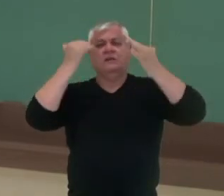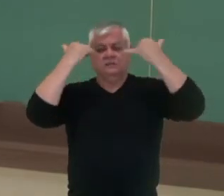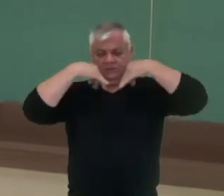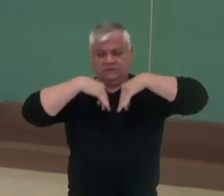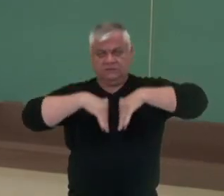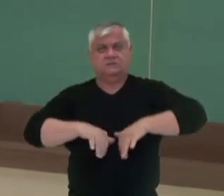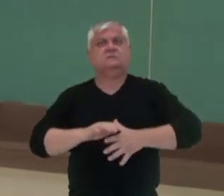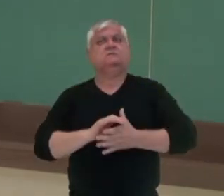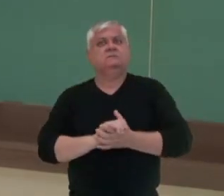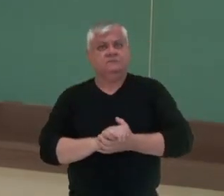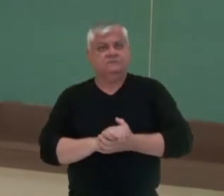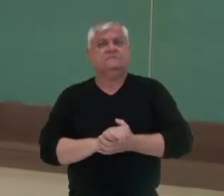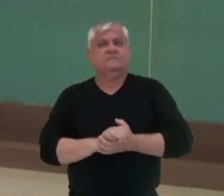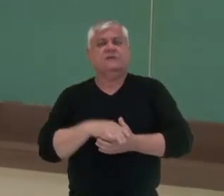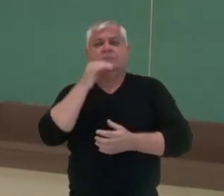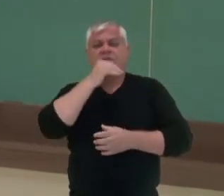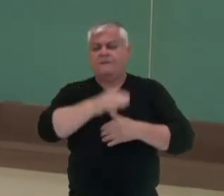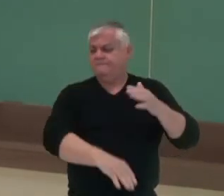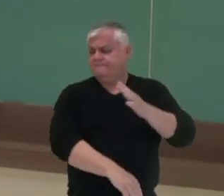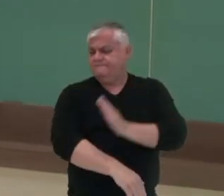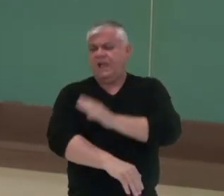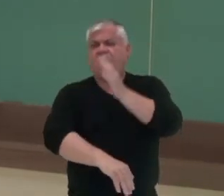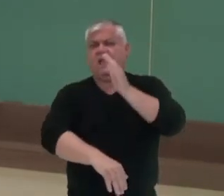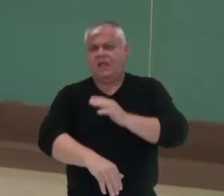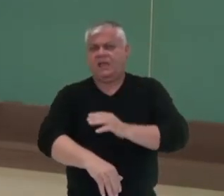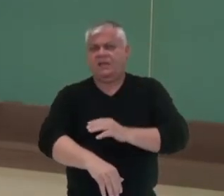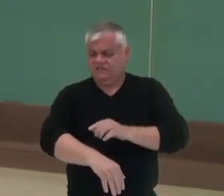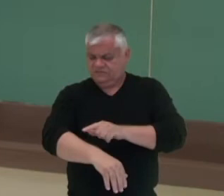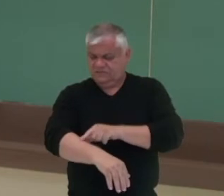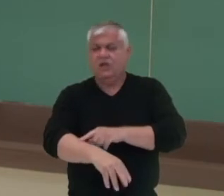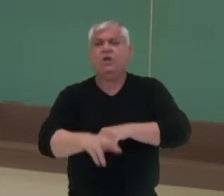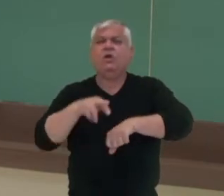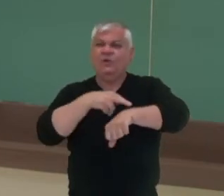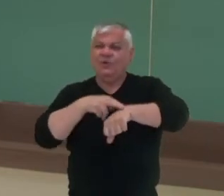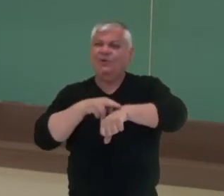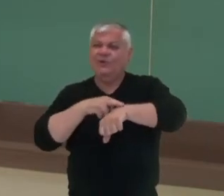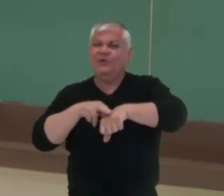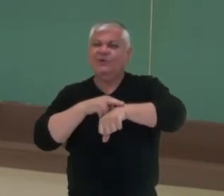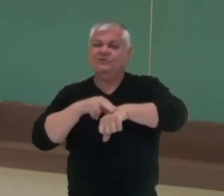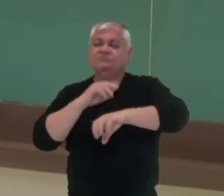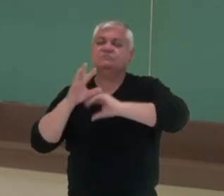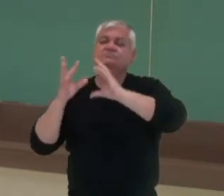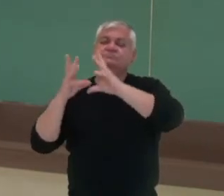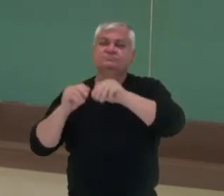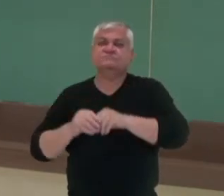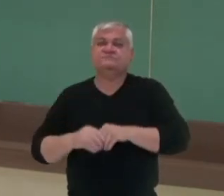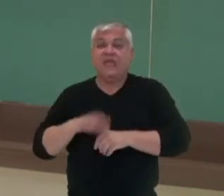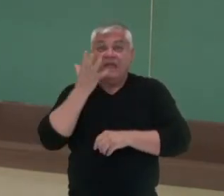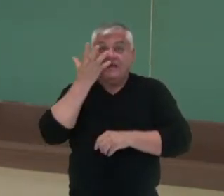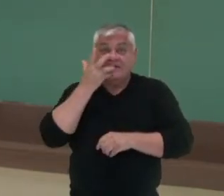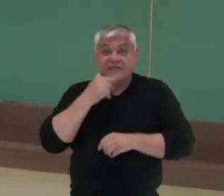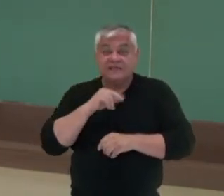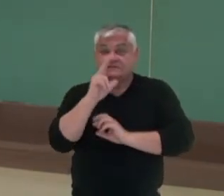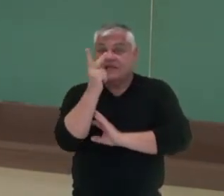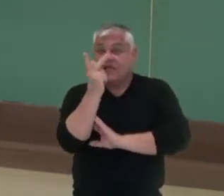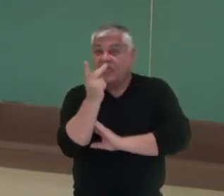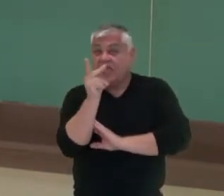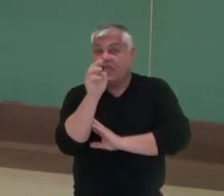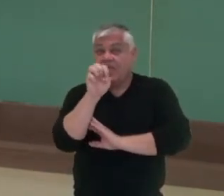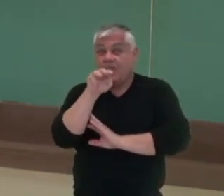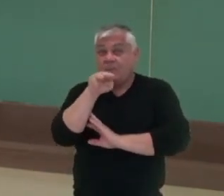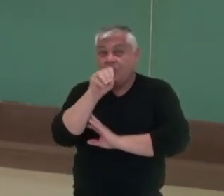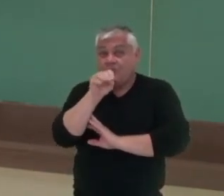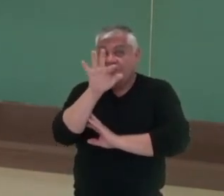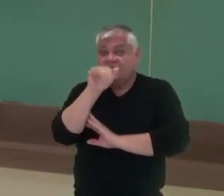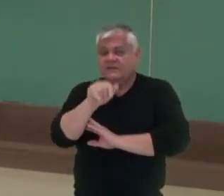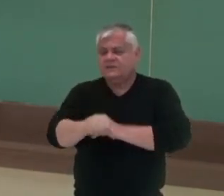tem a doença, bate o braço, ele vai fazer o roxo, logo ele vai cicatrizar. Na pessoa que tem hemofilia, não, ela pode ter